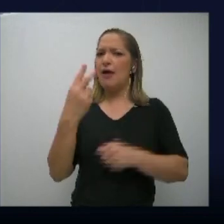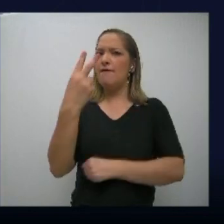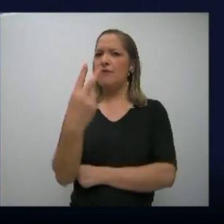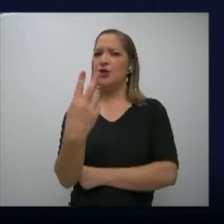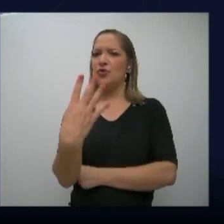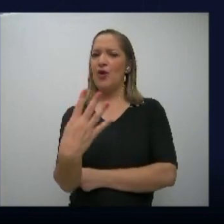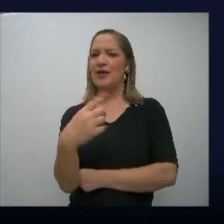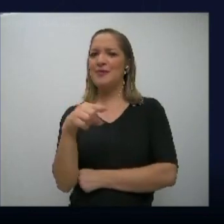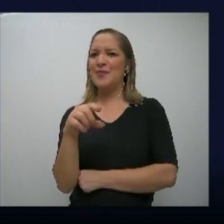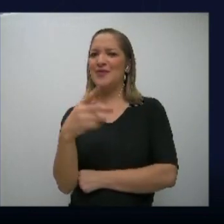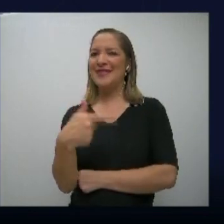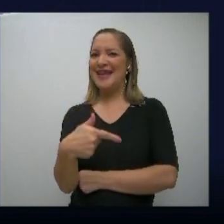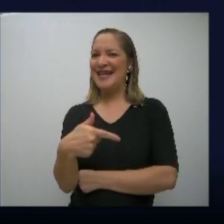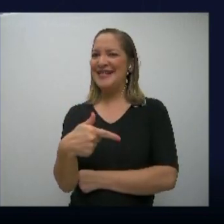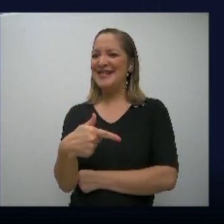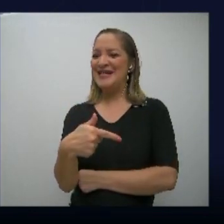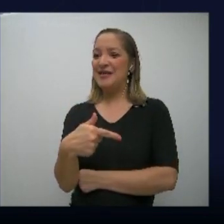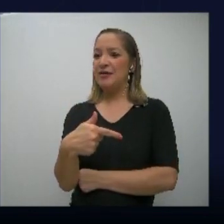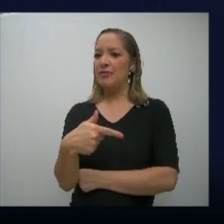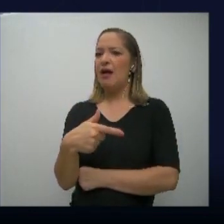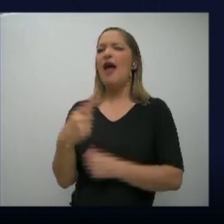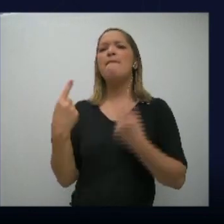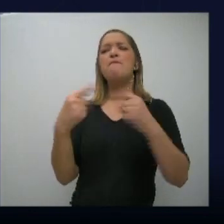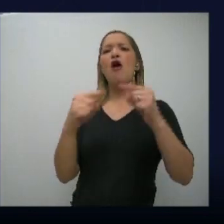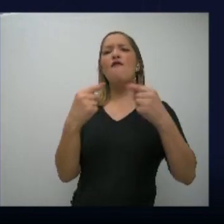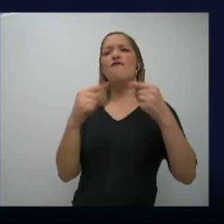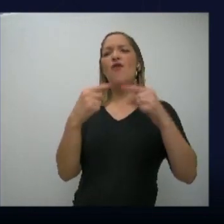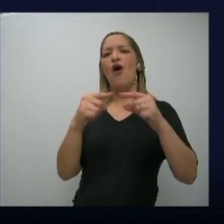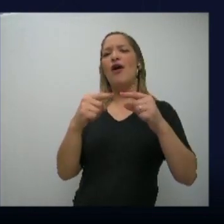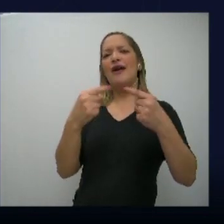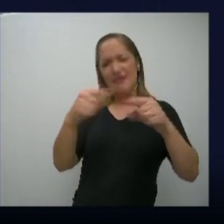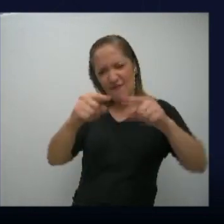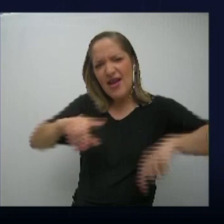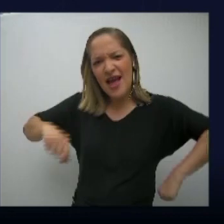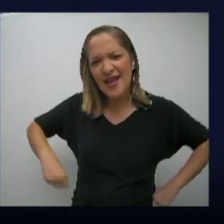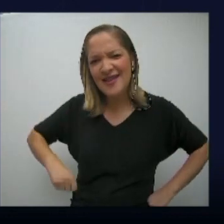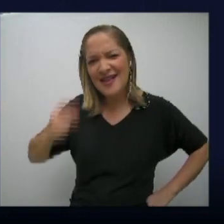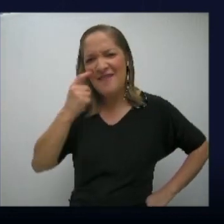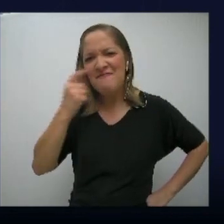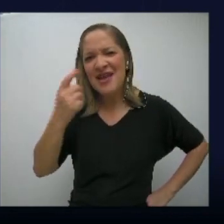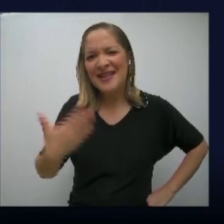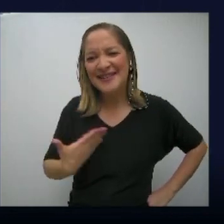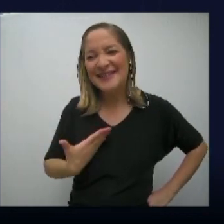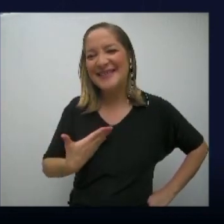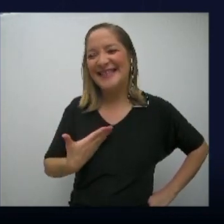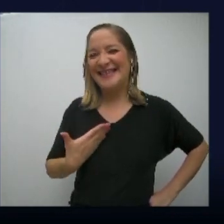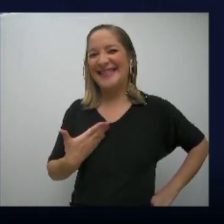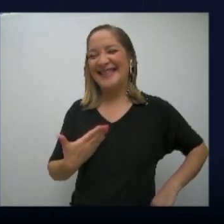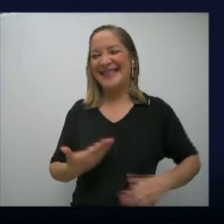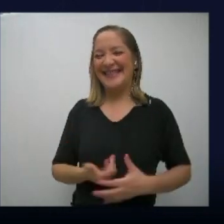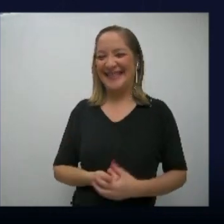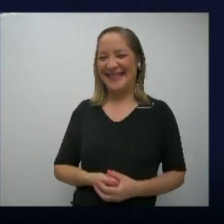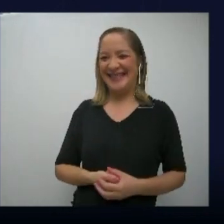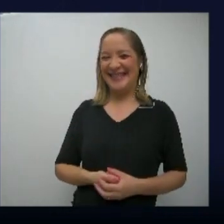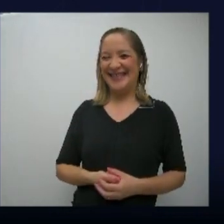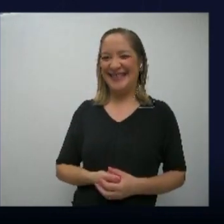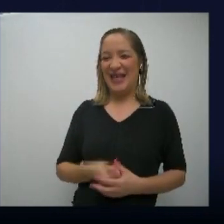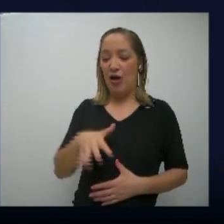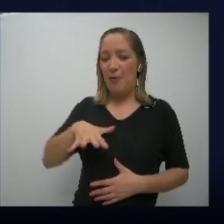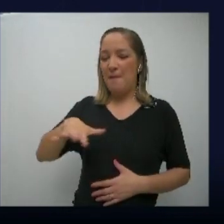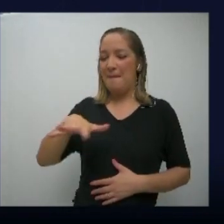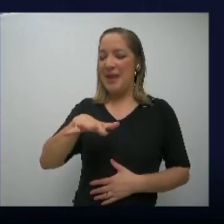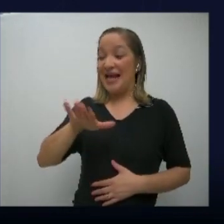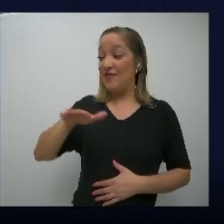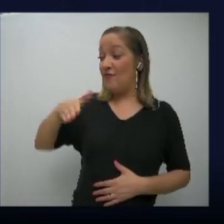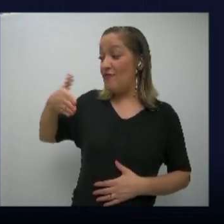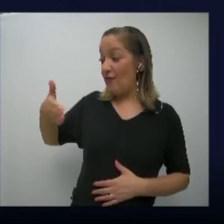com sede Nova em Fabrício aí que a provoca aí o que acontece o shampoo lá para outra vez mercado por